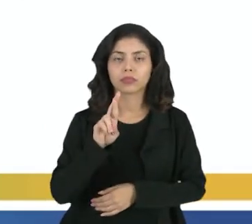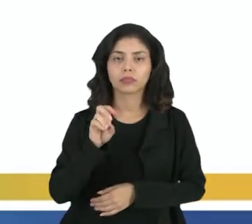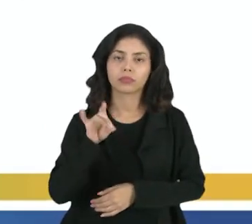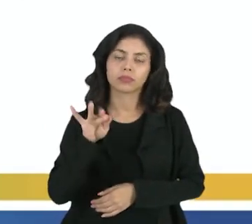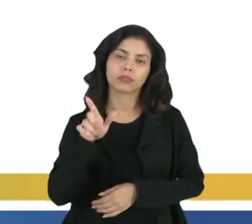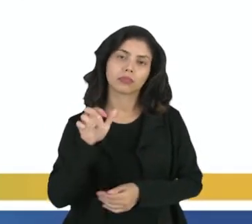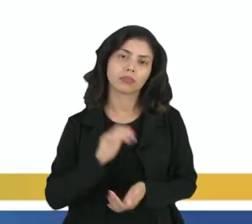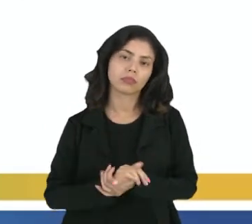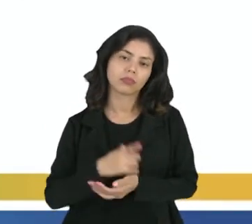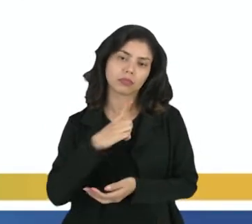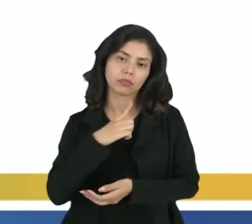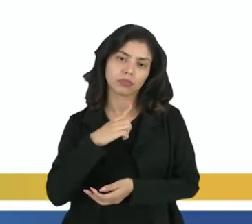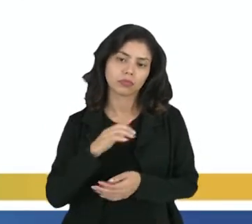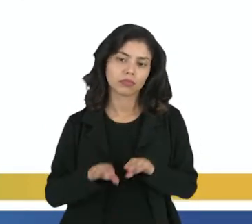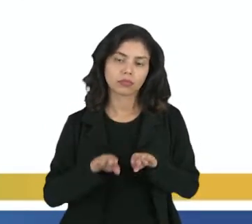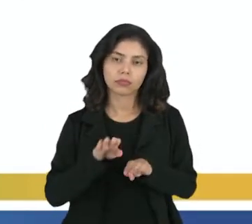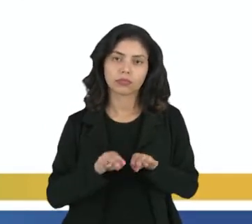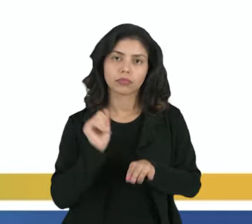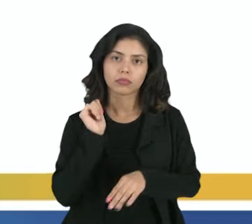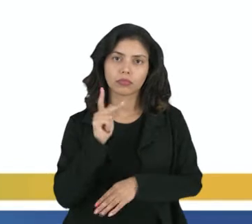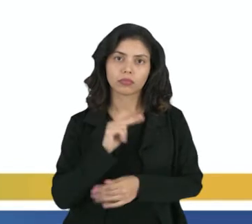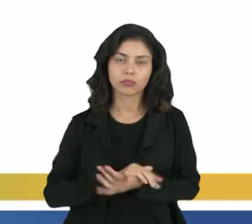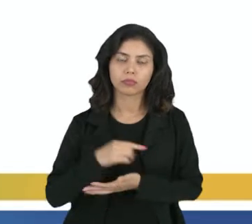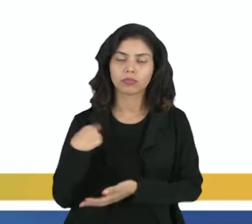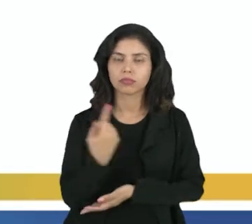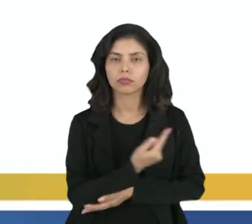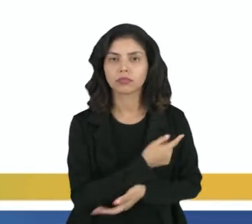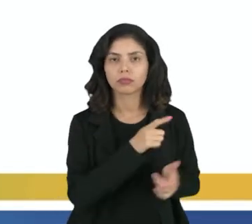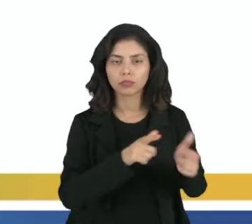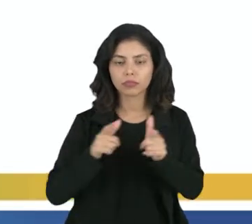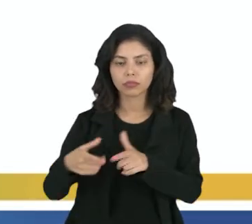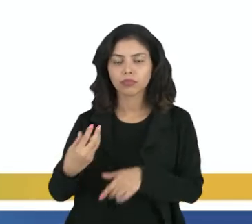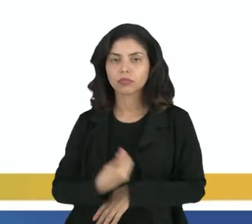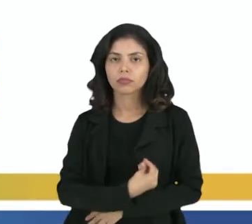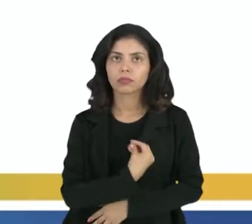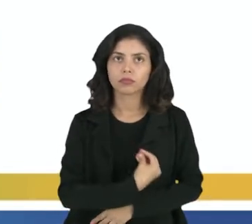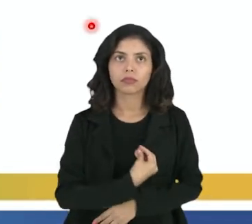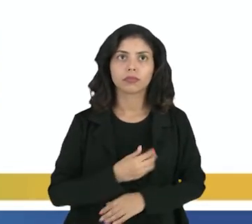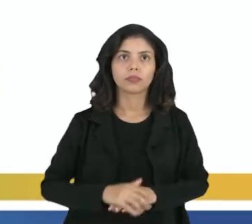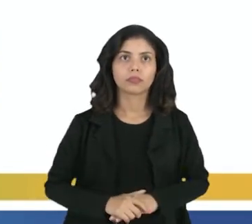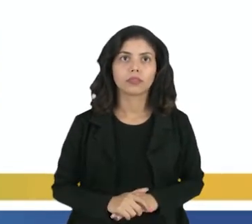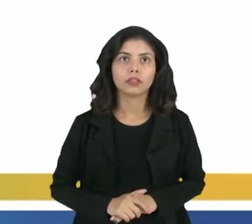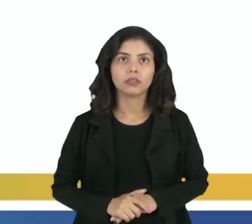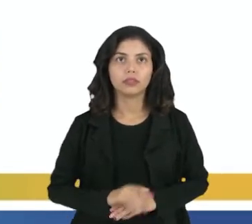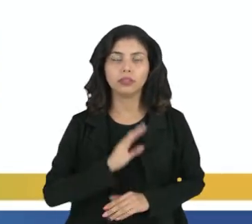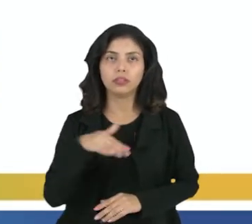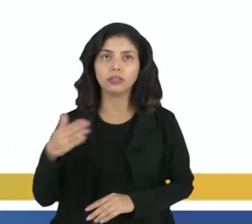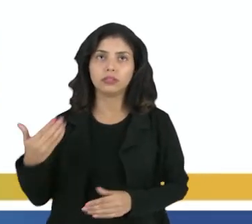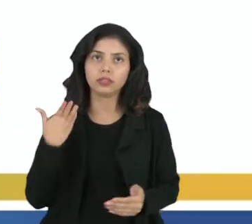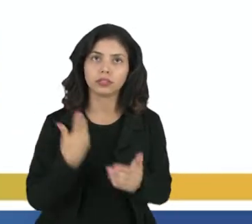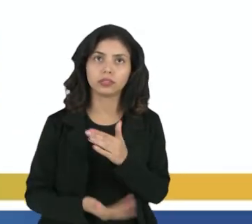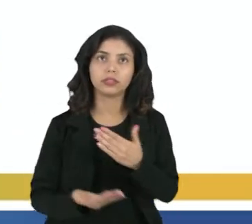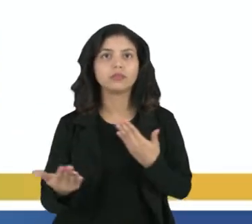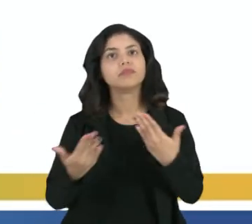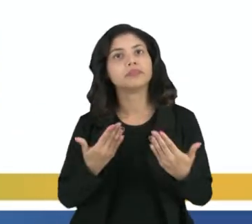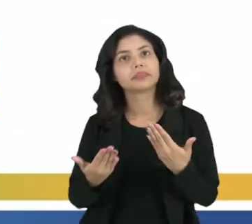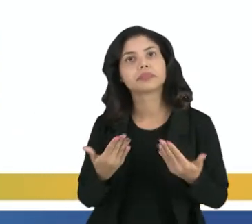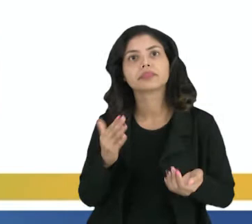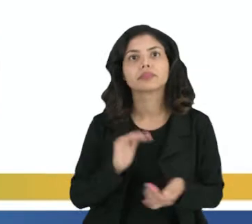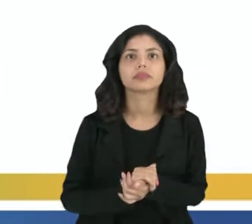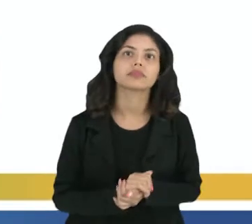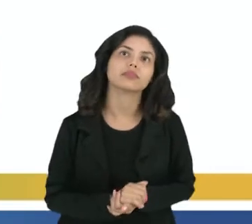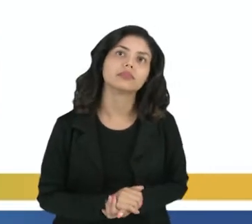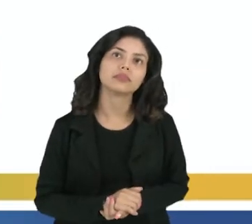para que ocorra o equilíbrio, ok? Do nosso ambiente onde nós vivemos. Quando se perde essa relação